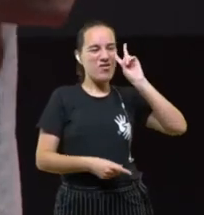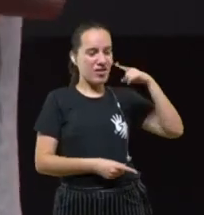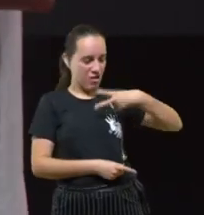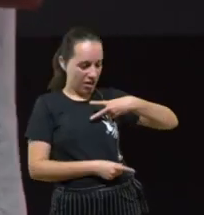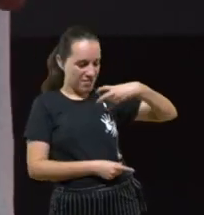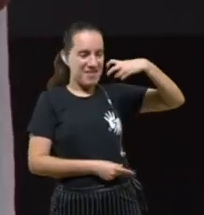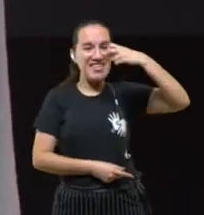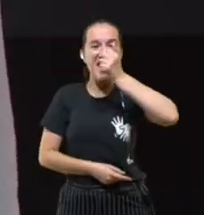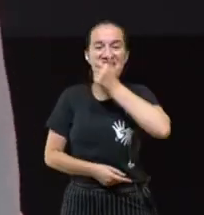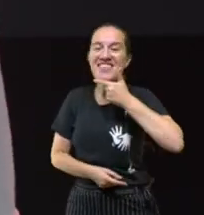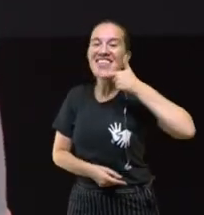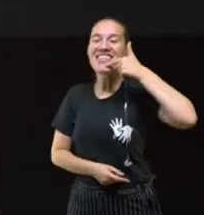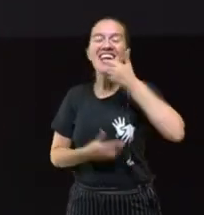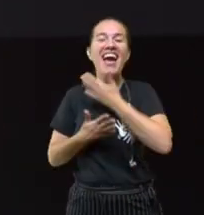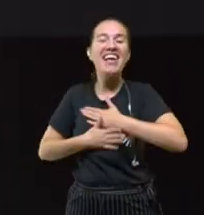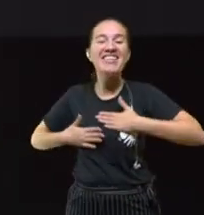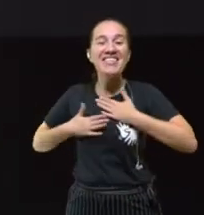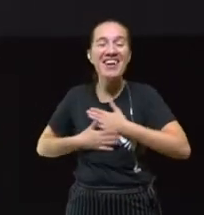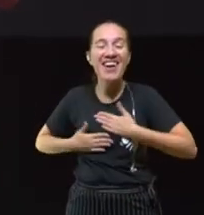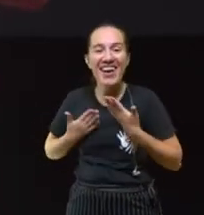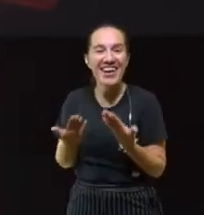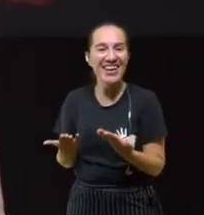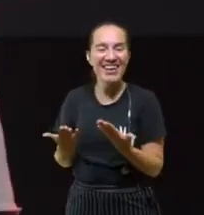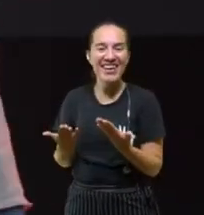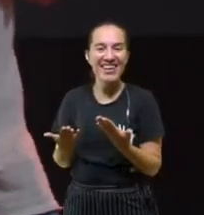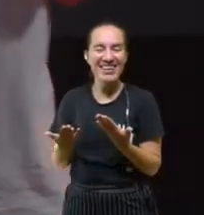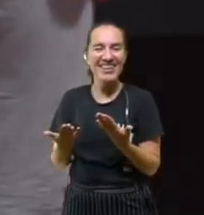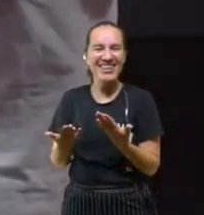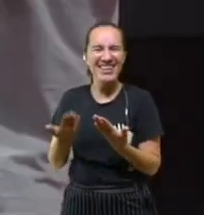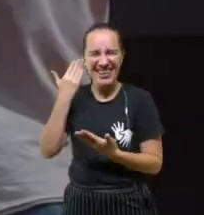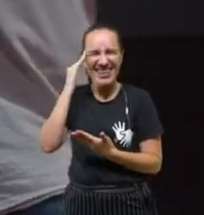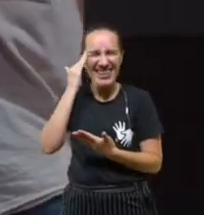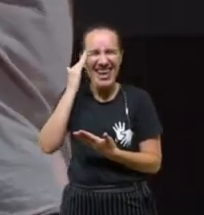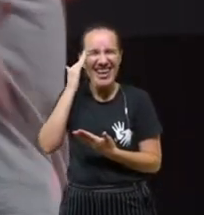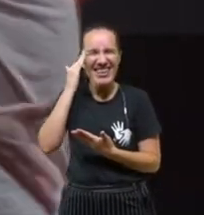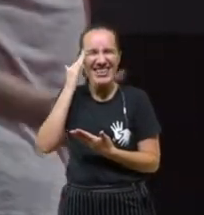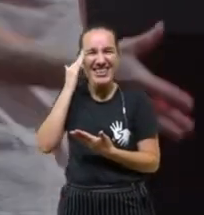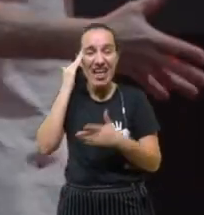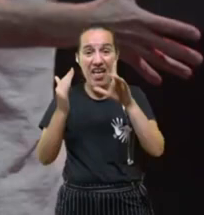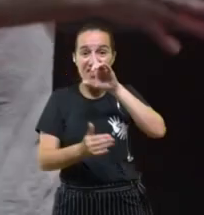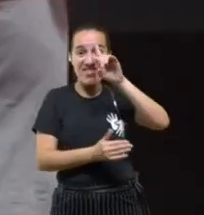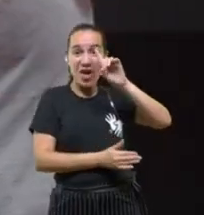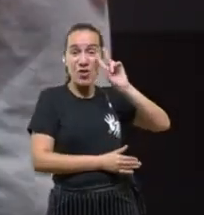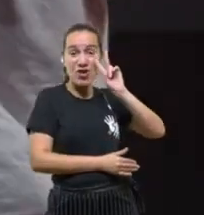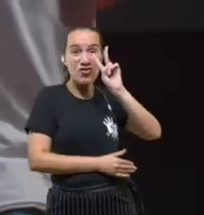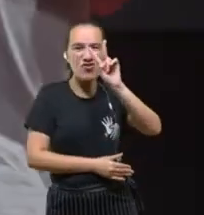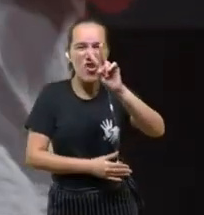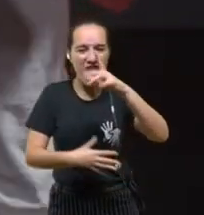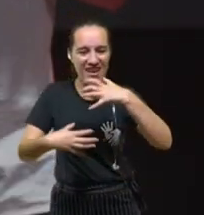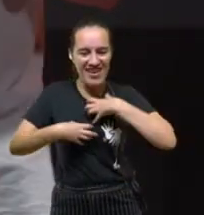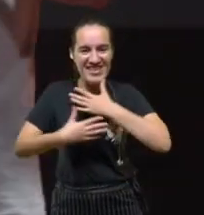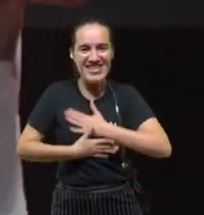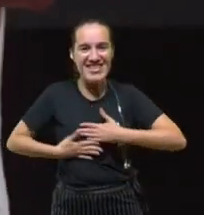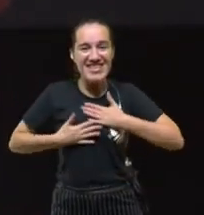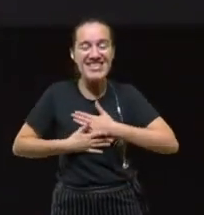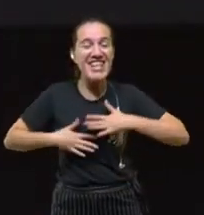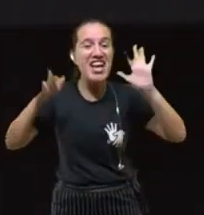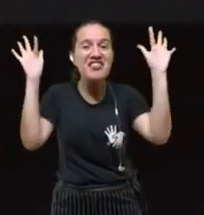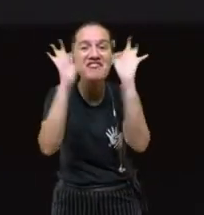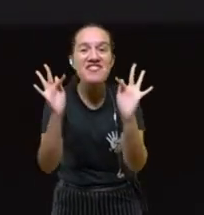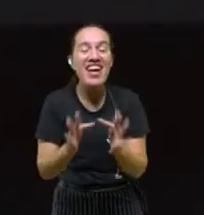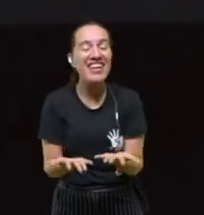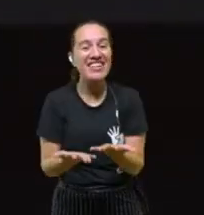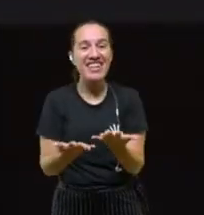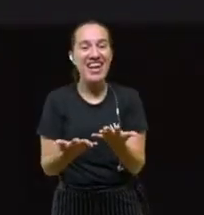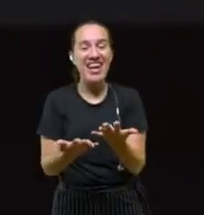Porque Ele tem prazer em mim. Sabe, Ele tem prazer em você, por isso que Ele te